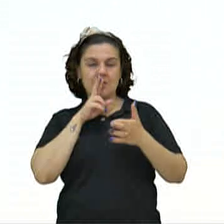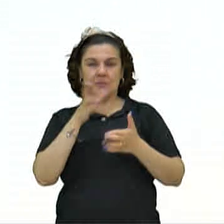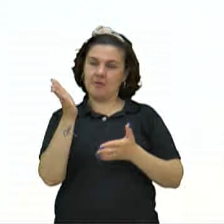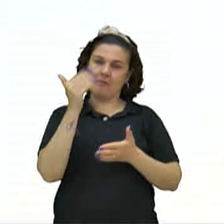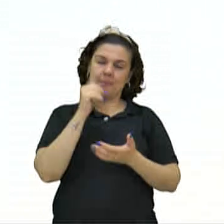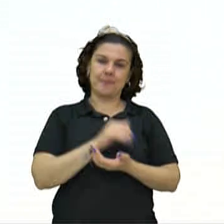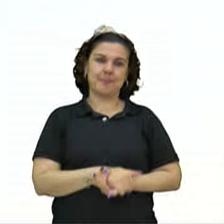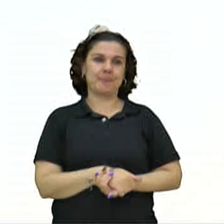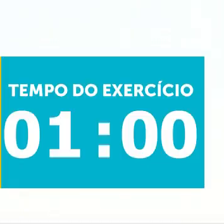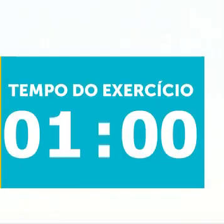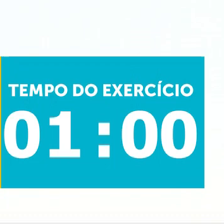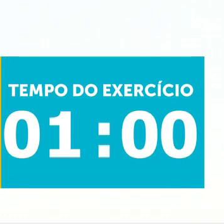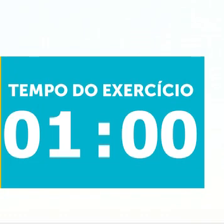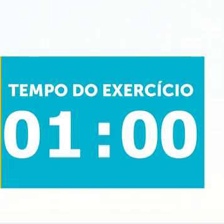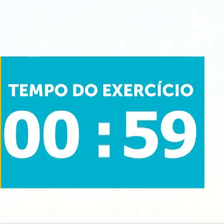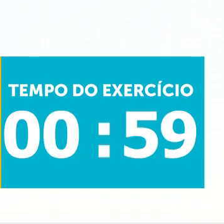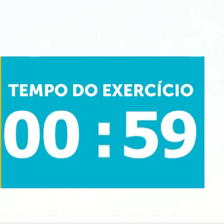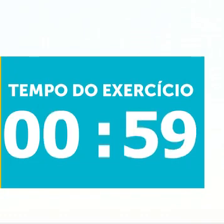Vamos lá.